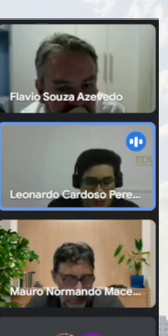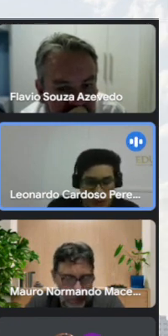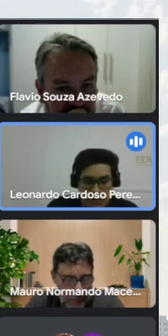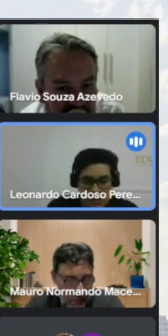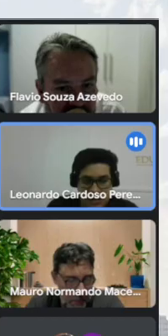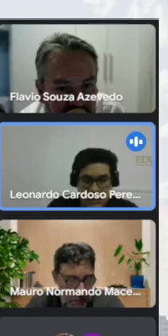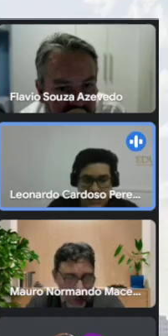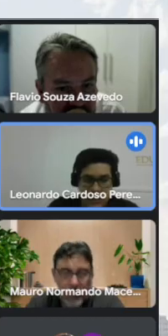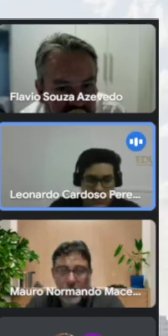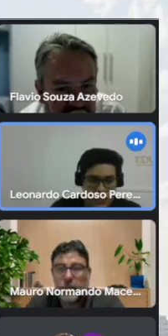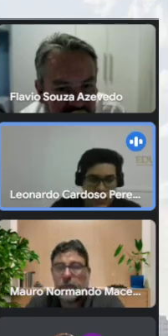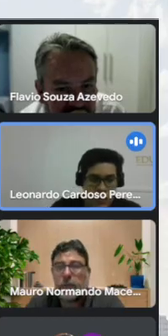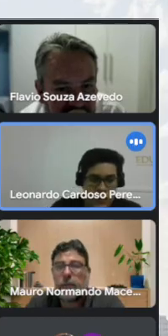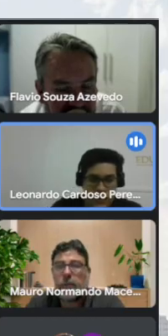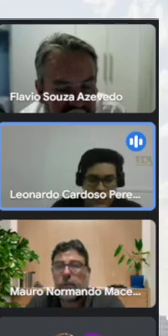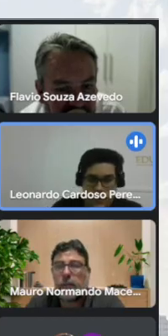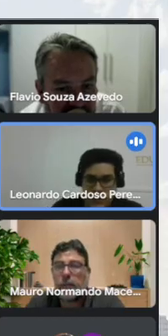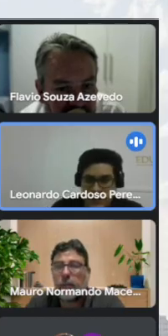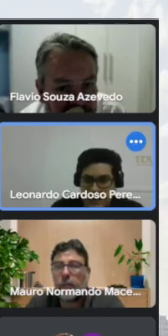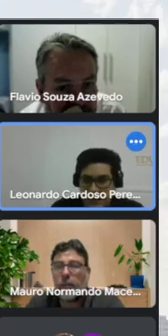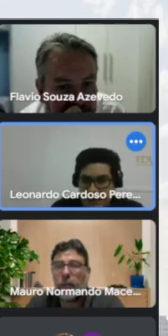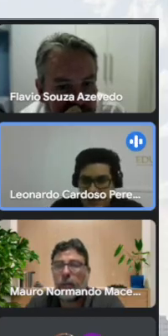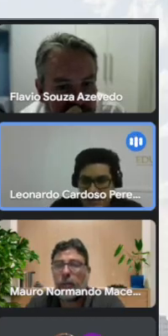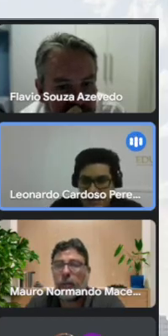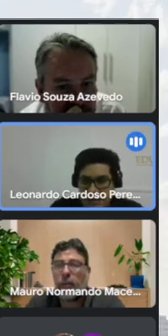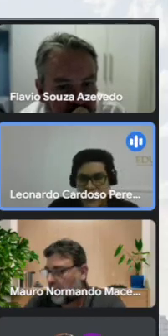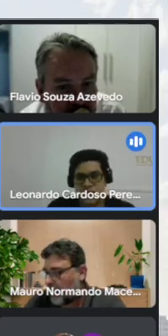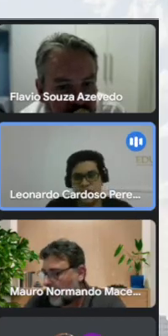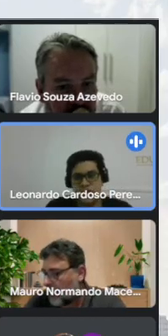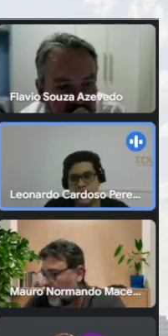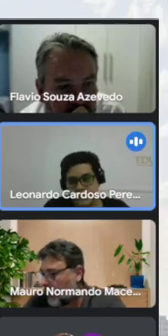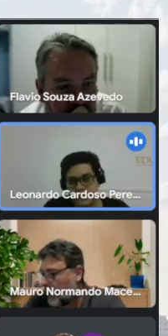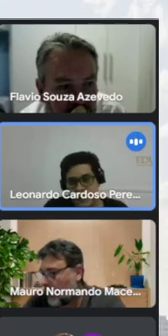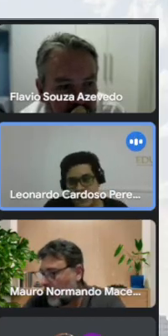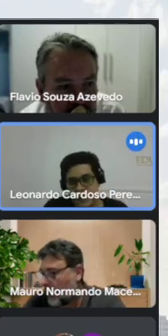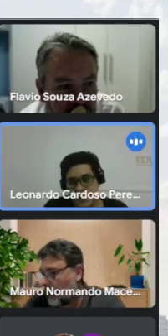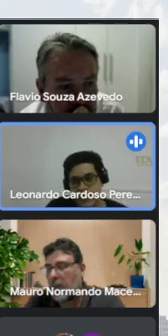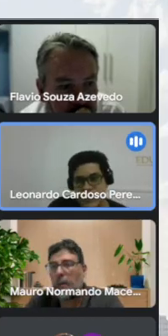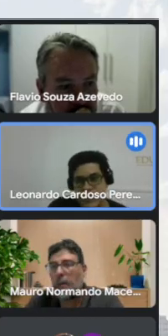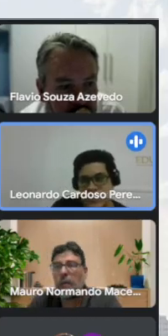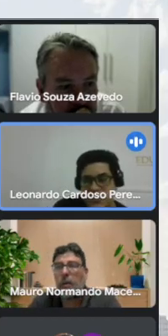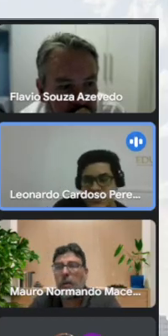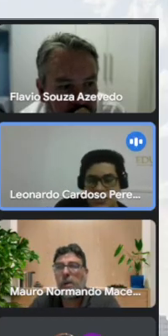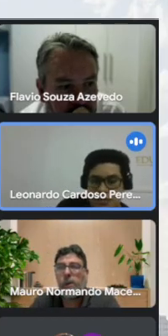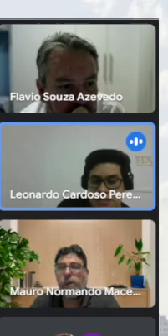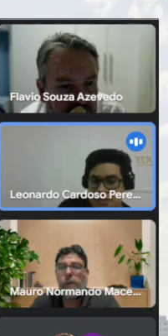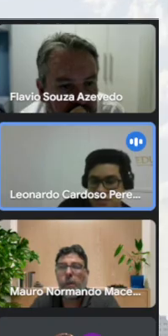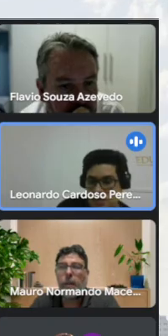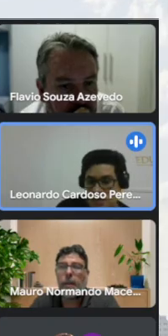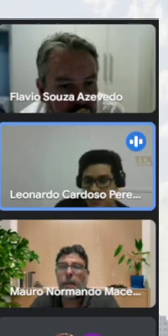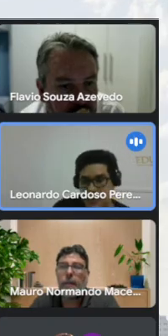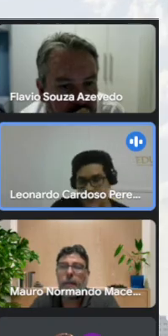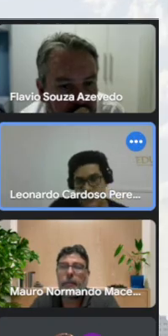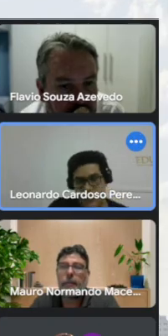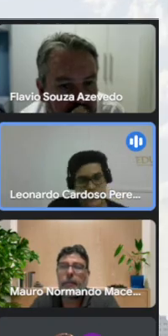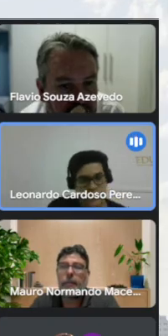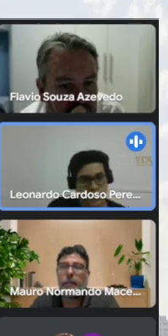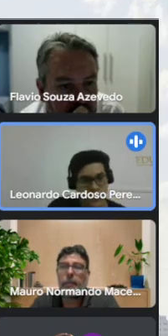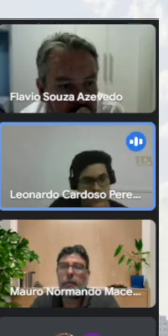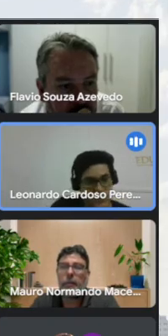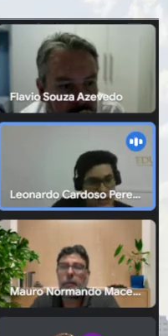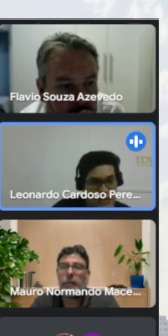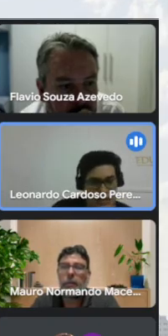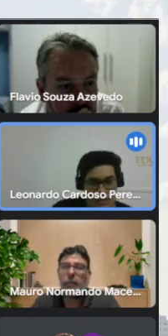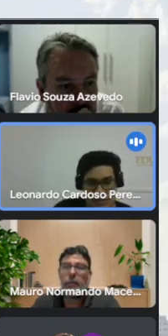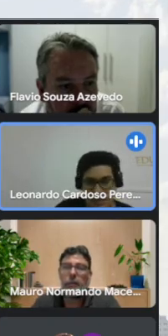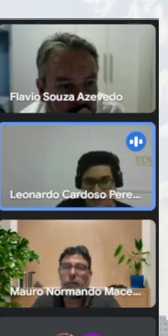tenho duas perguntas, na verdade, que se complementam. As limitações para a implementação desse sistema, se existe em relação,